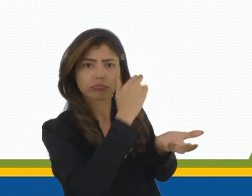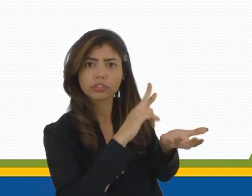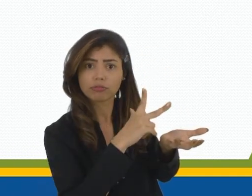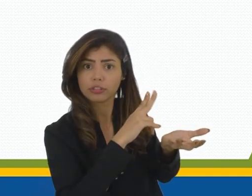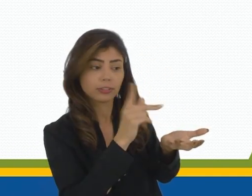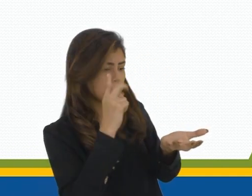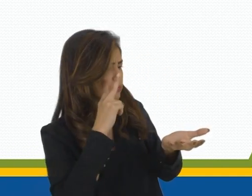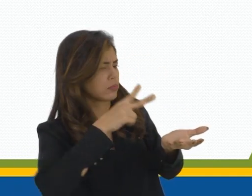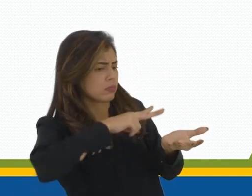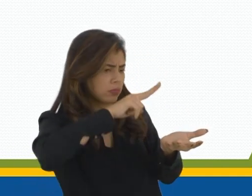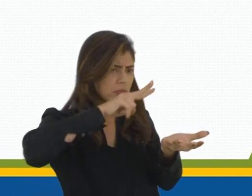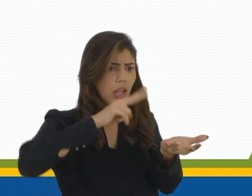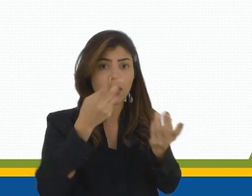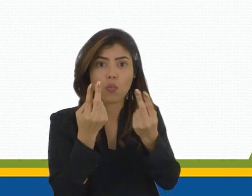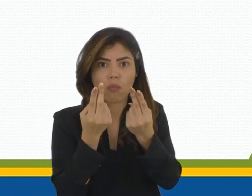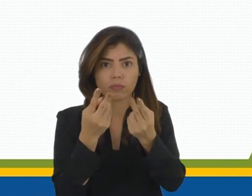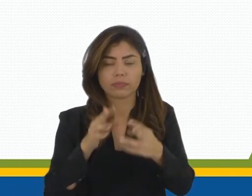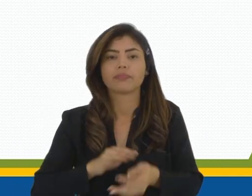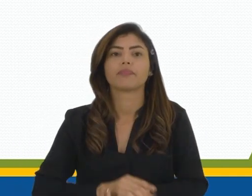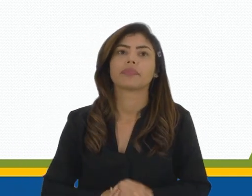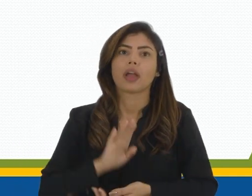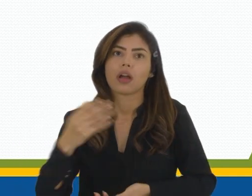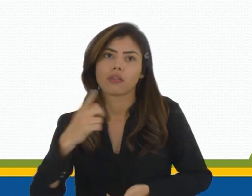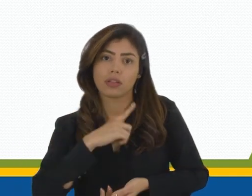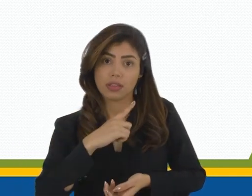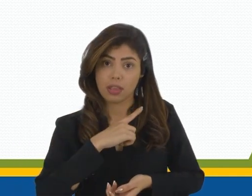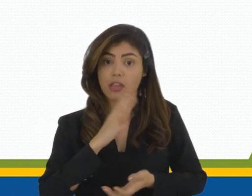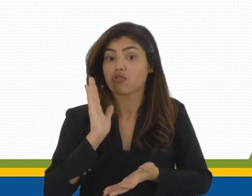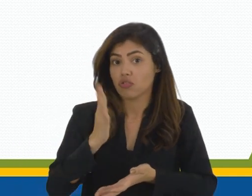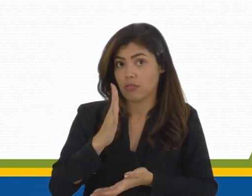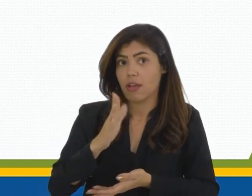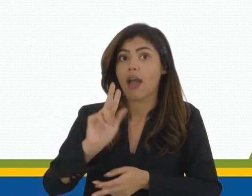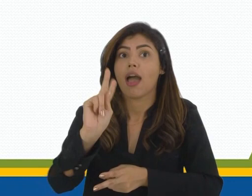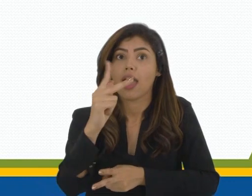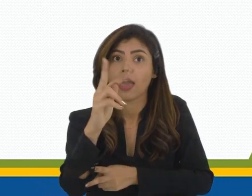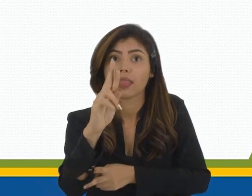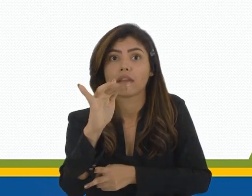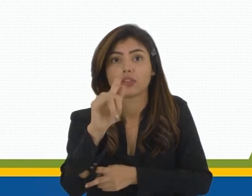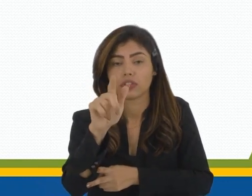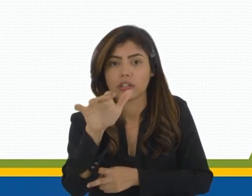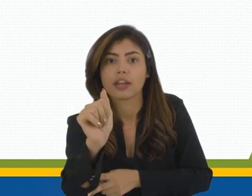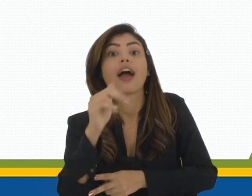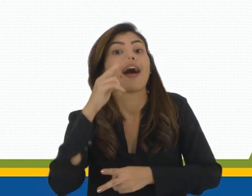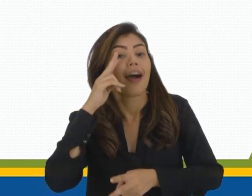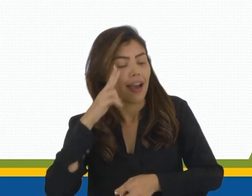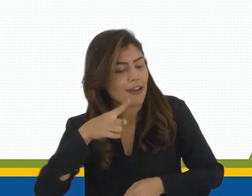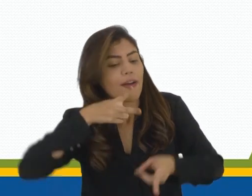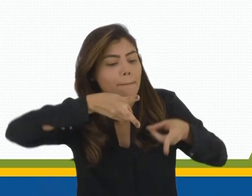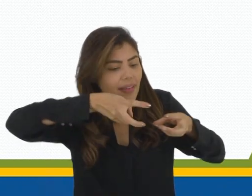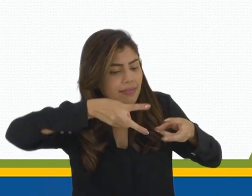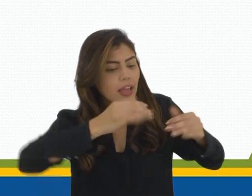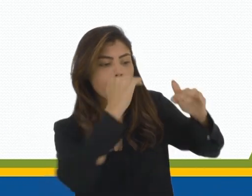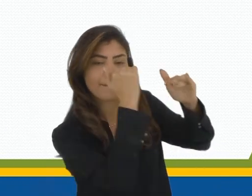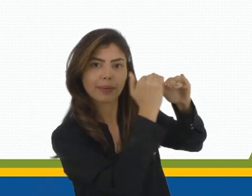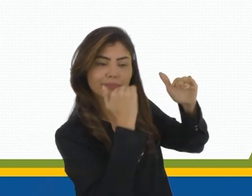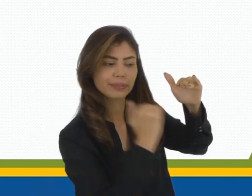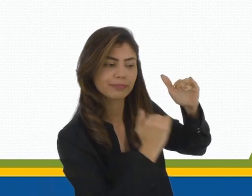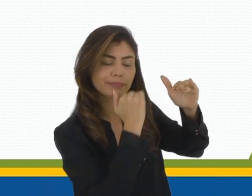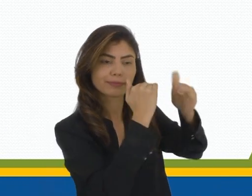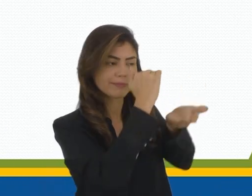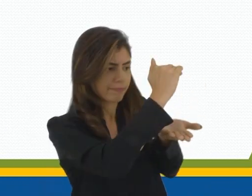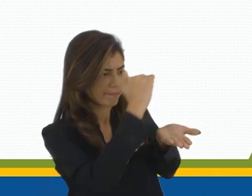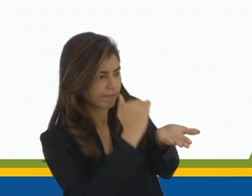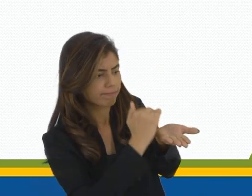igual. Quando a gente tem as misturas heterogêneas, a gente já consegue ver bem as fases, a gente consegue ver que tem